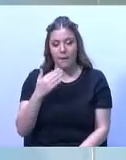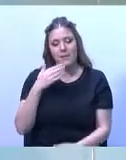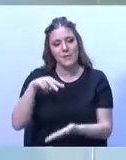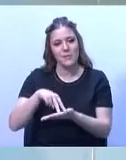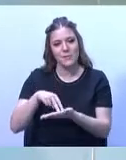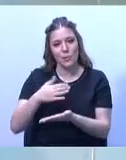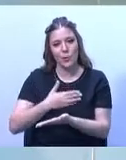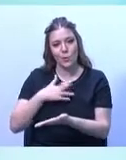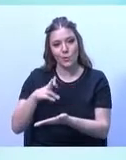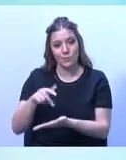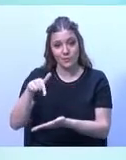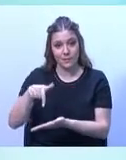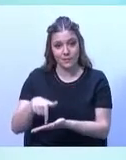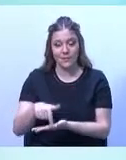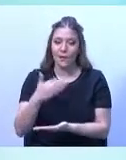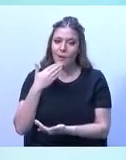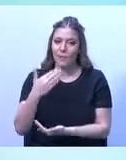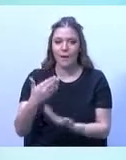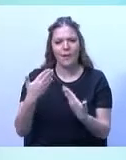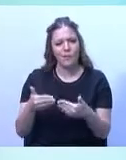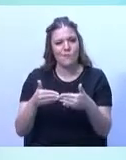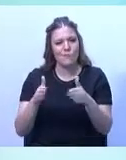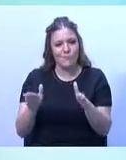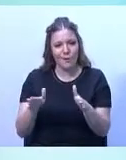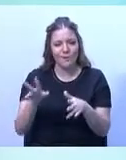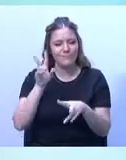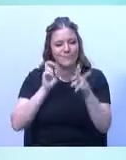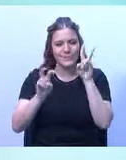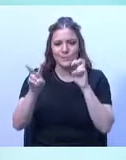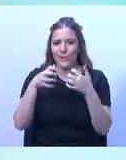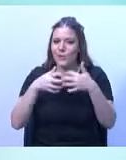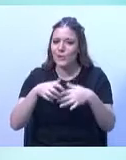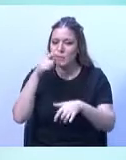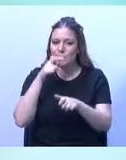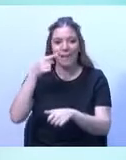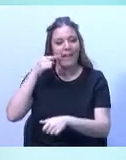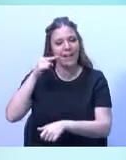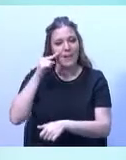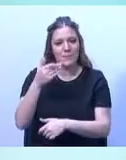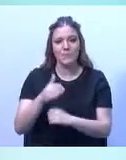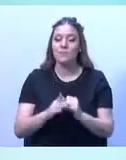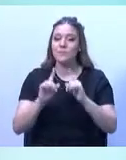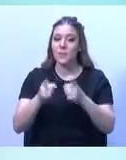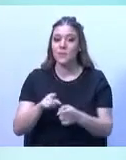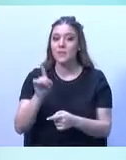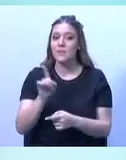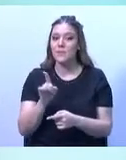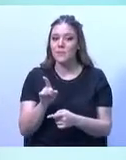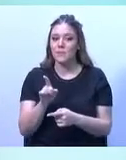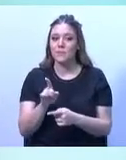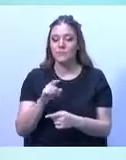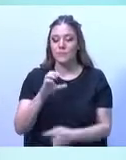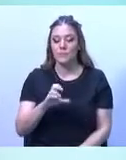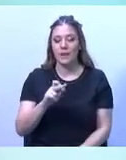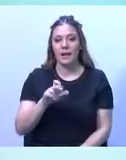vez. Muito obrigada. Vamos então abrir as portas do nosso consultório e ouvir as dúvidas dos nossos telespectadores. Arrancamos esta primeira ronda com o